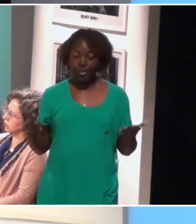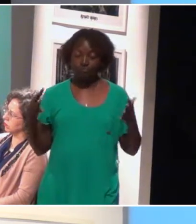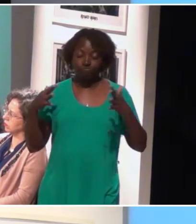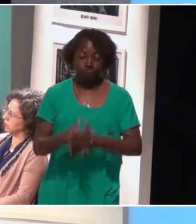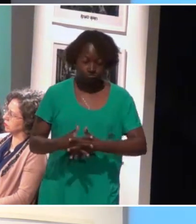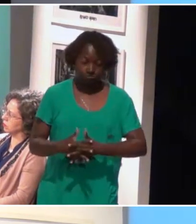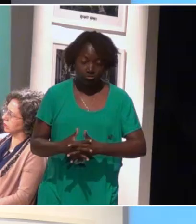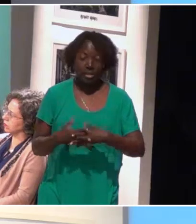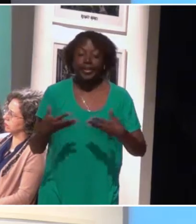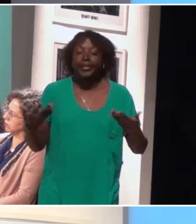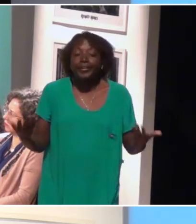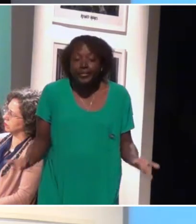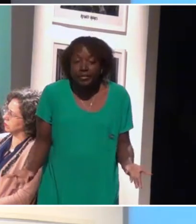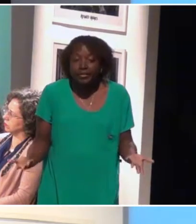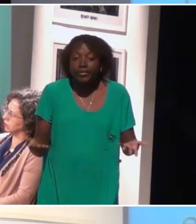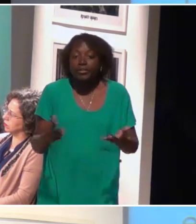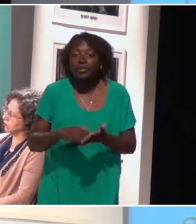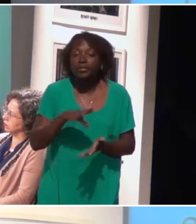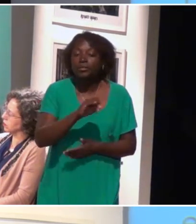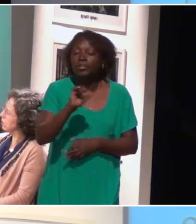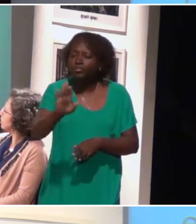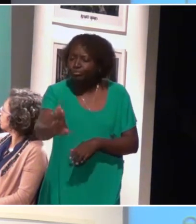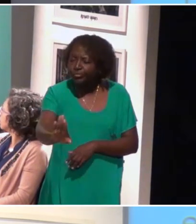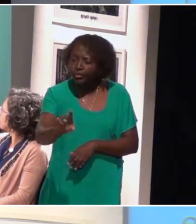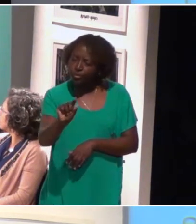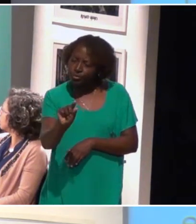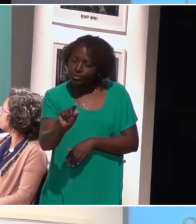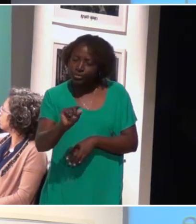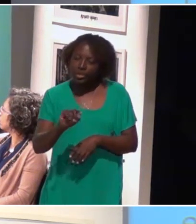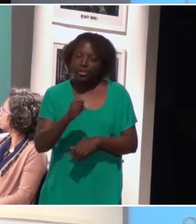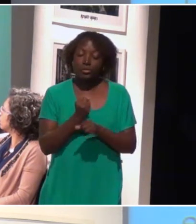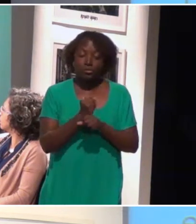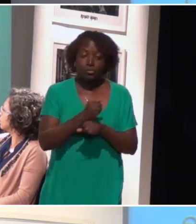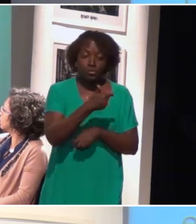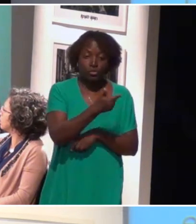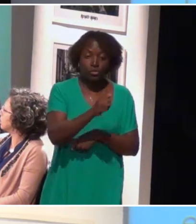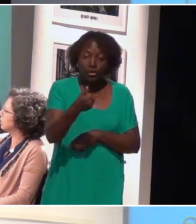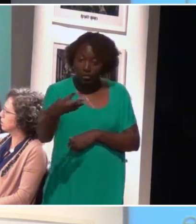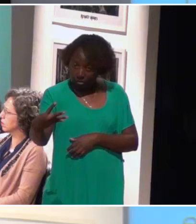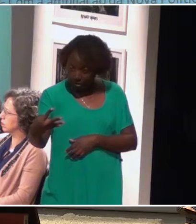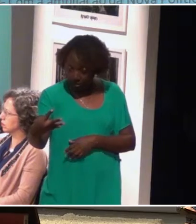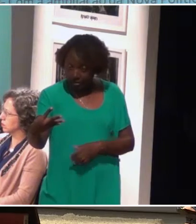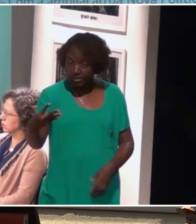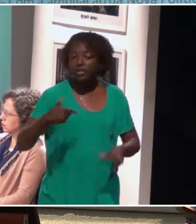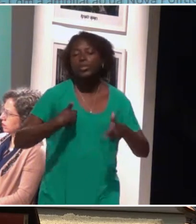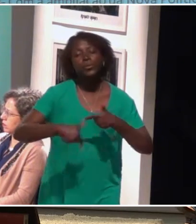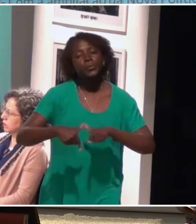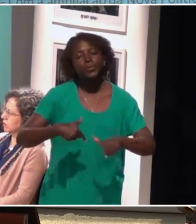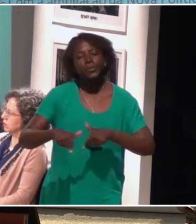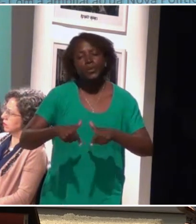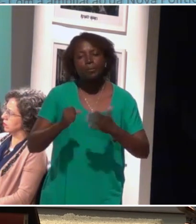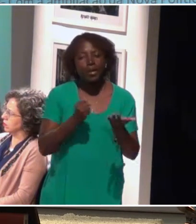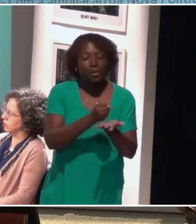E aí o CAIS... Deixe-me ver se eu anotei aqui. Em 2014, o trabalho foi